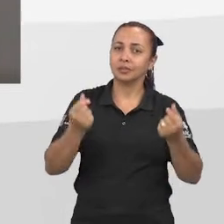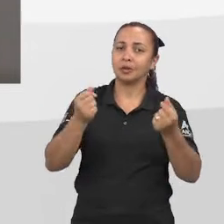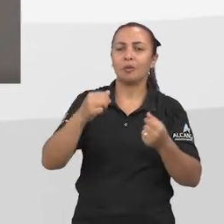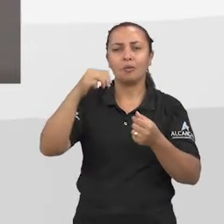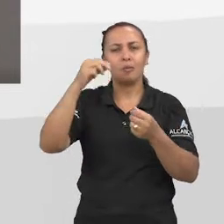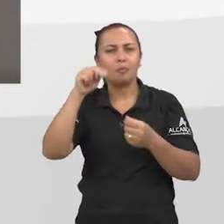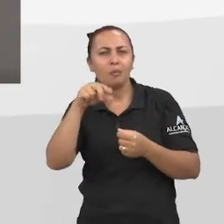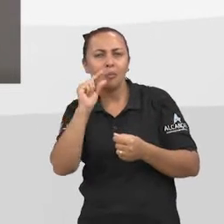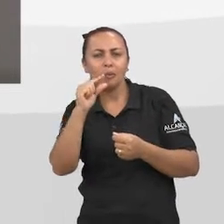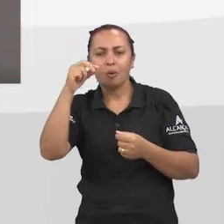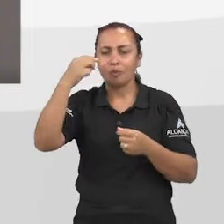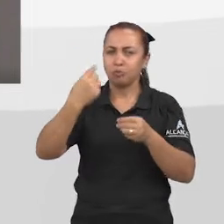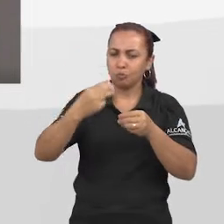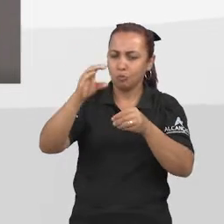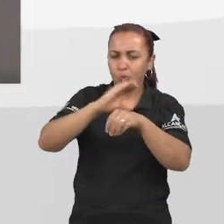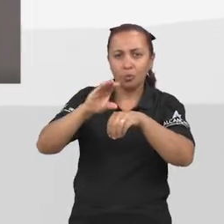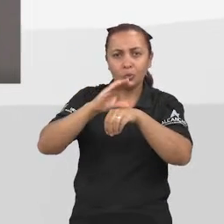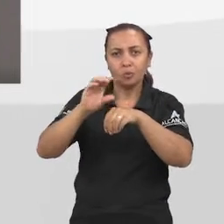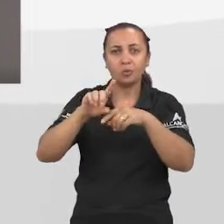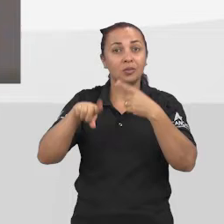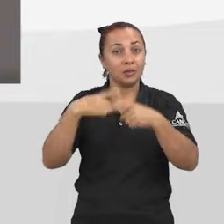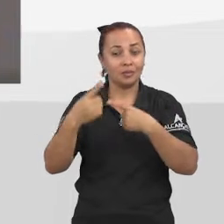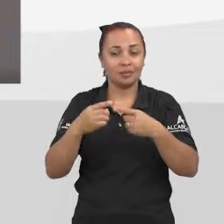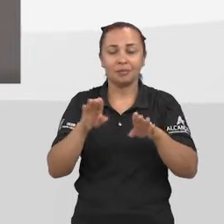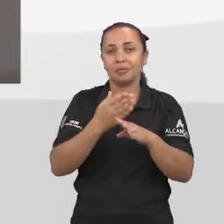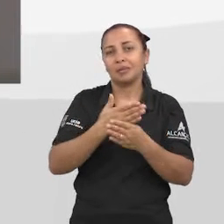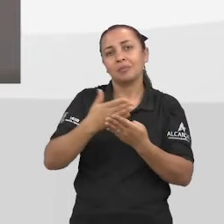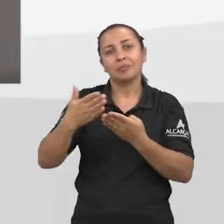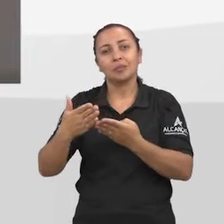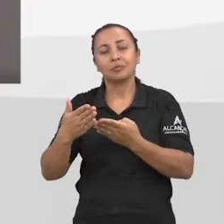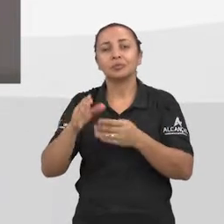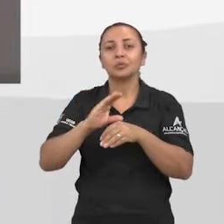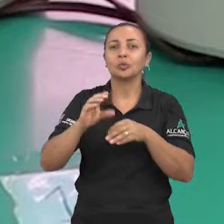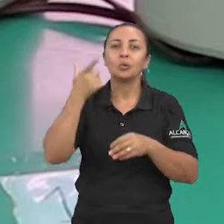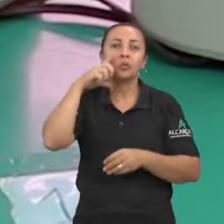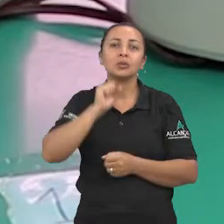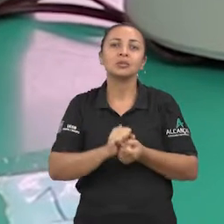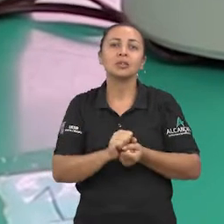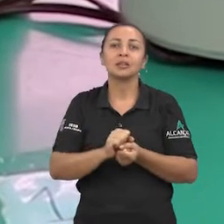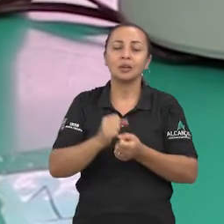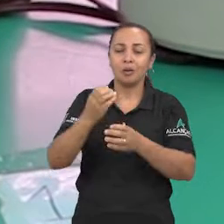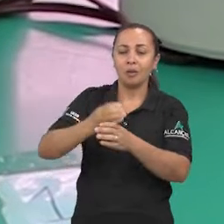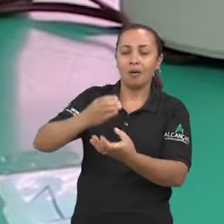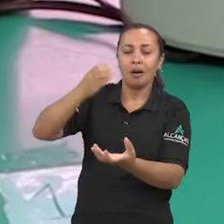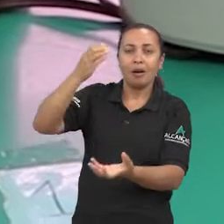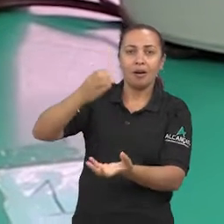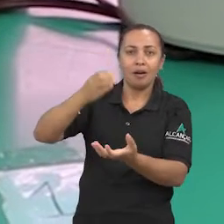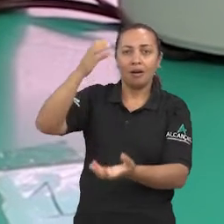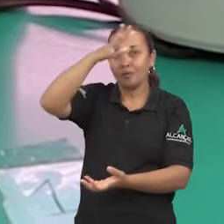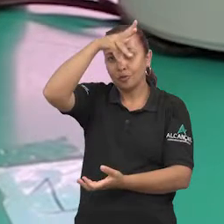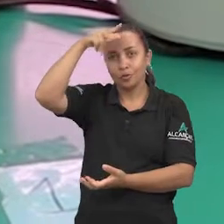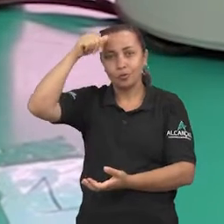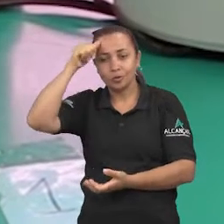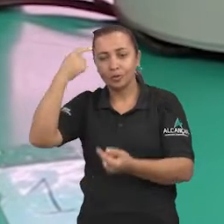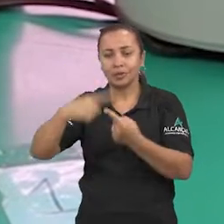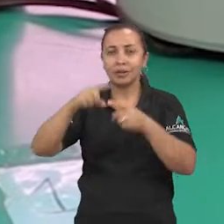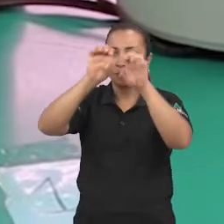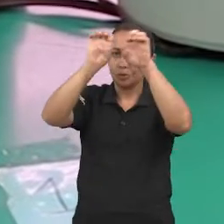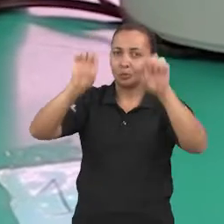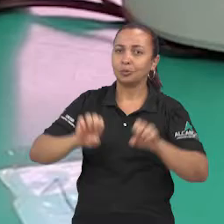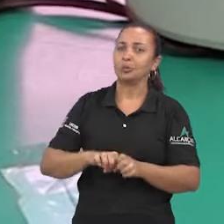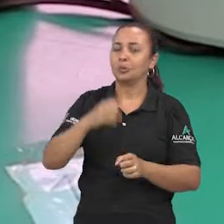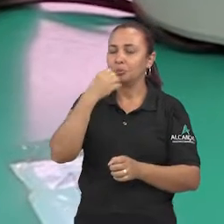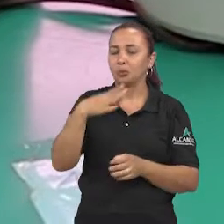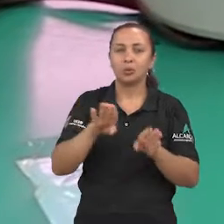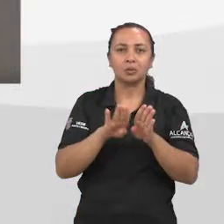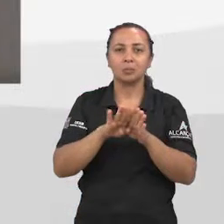mini cursos, e também a parte de doações a gente consegue com a garrafa PET, que é uma estrutura importante para